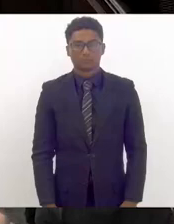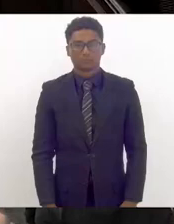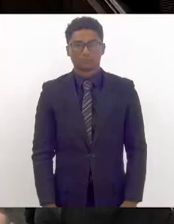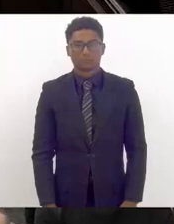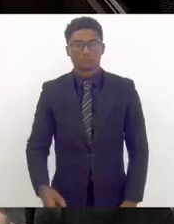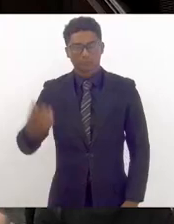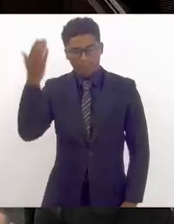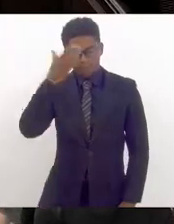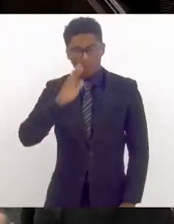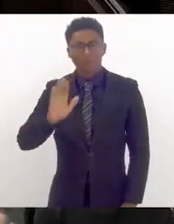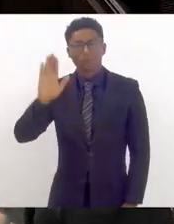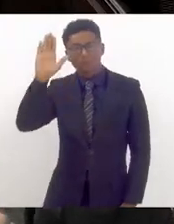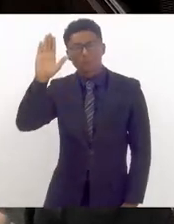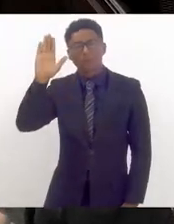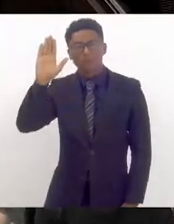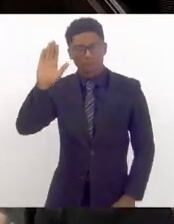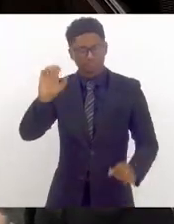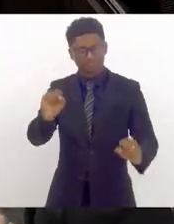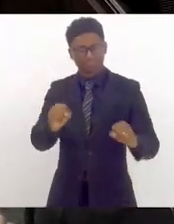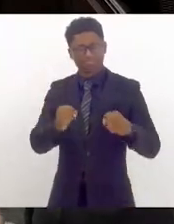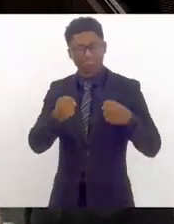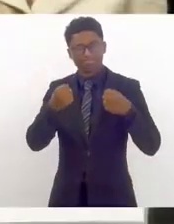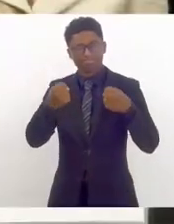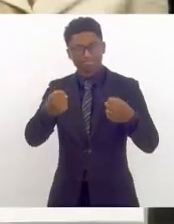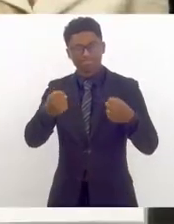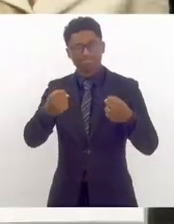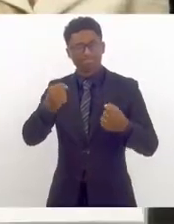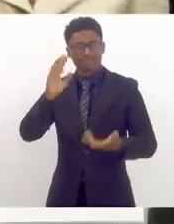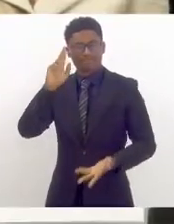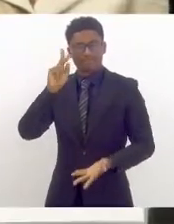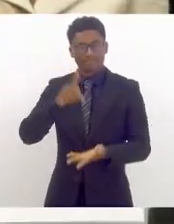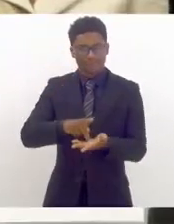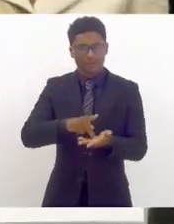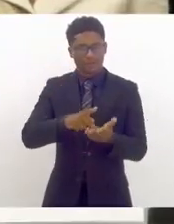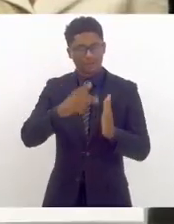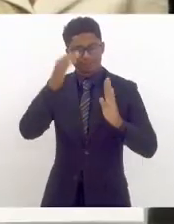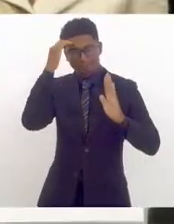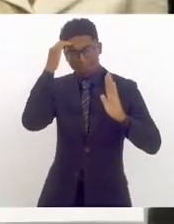Prometo desempenhar fielmente